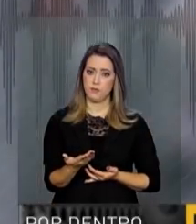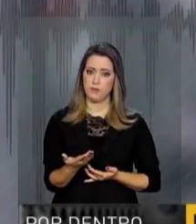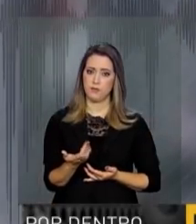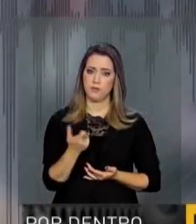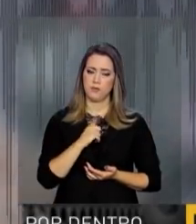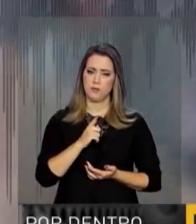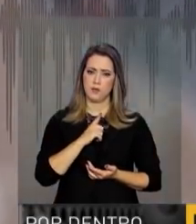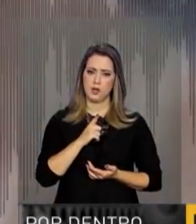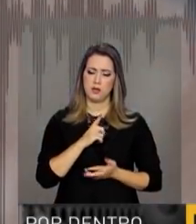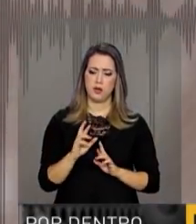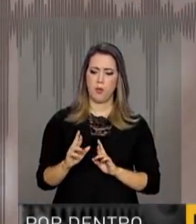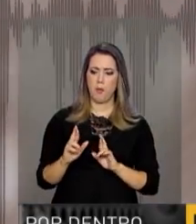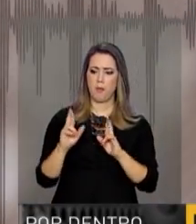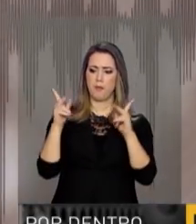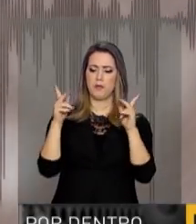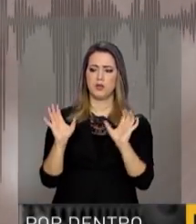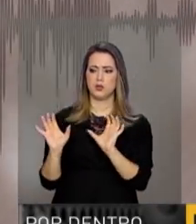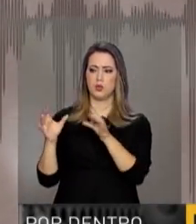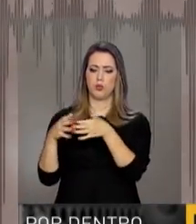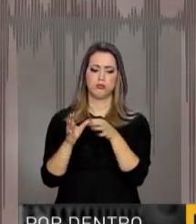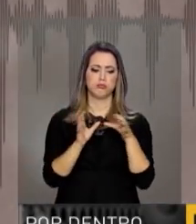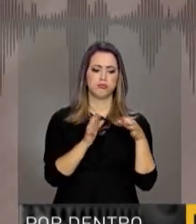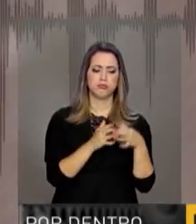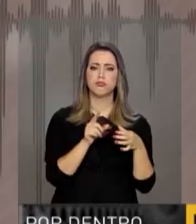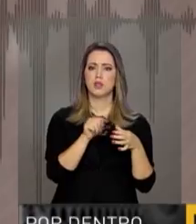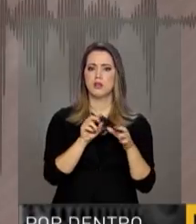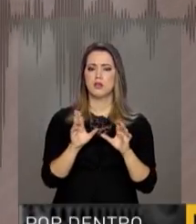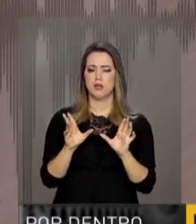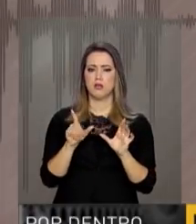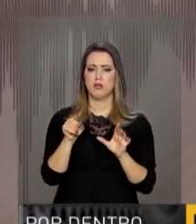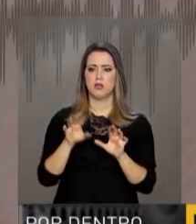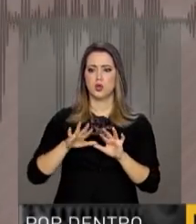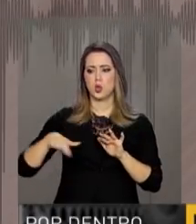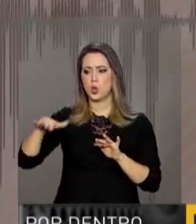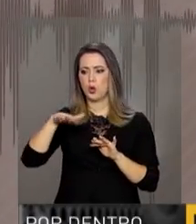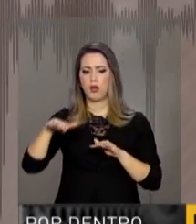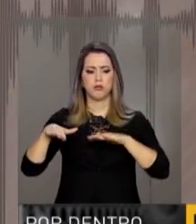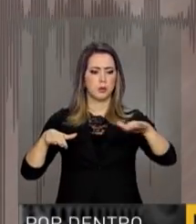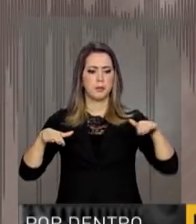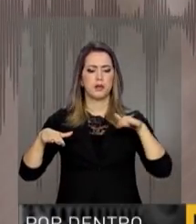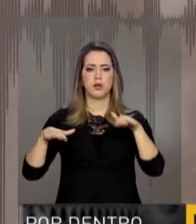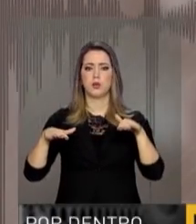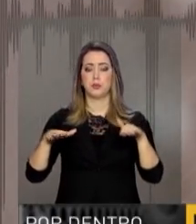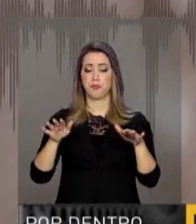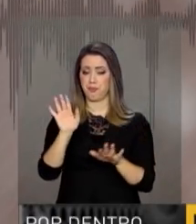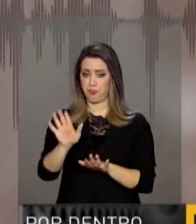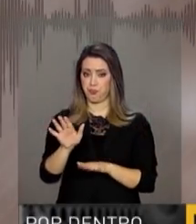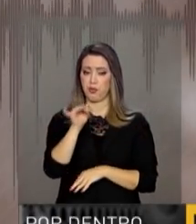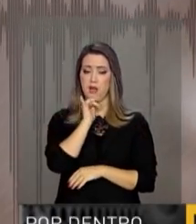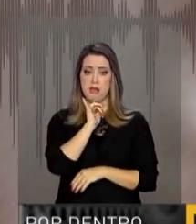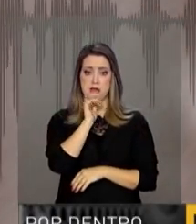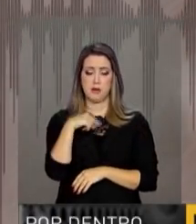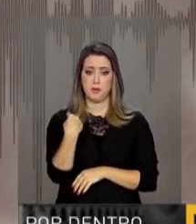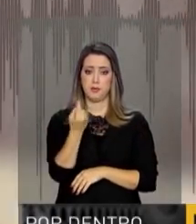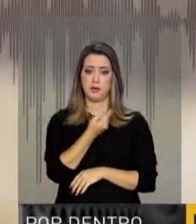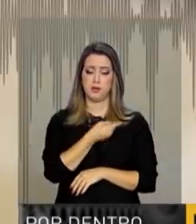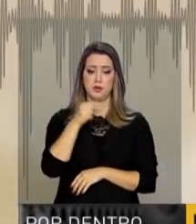existe uma diferença, uma particularidade de região para região. Por exemplo, para nós